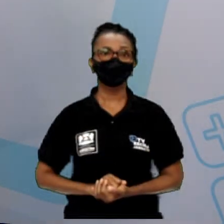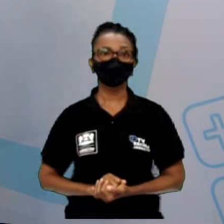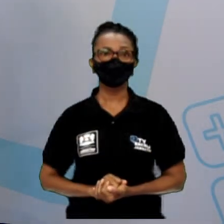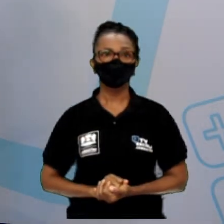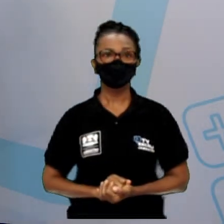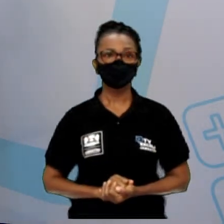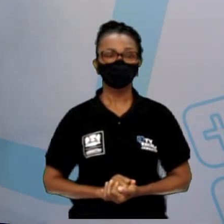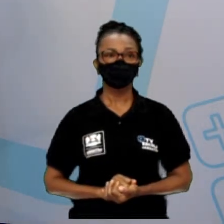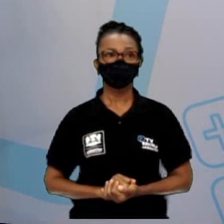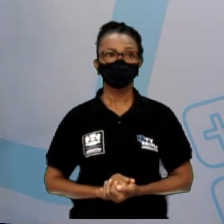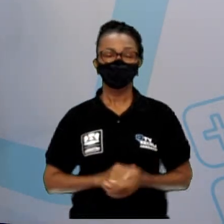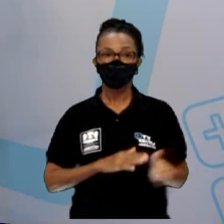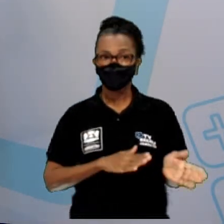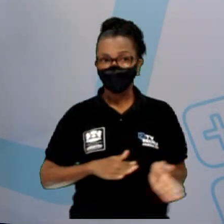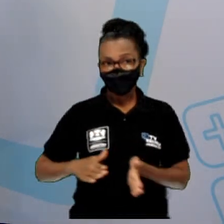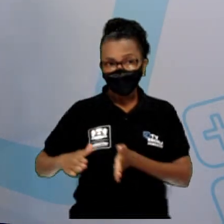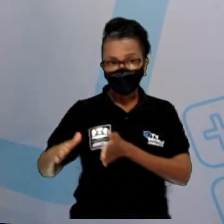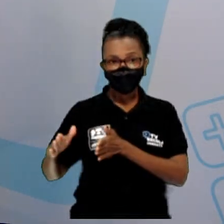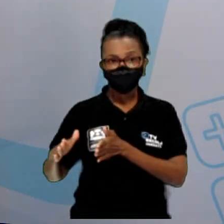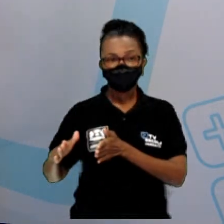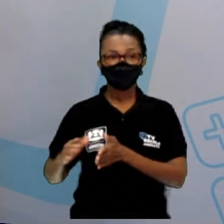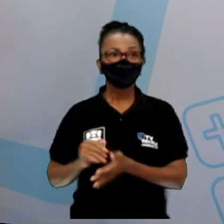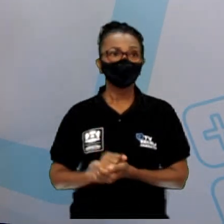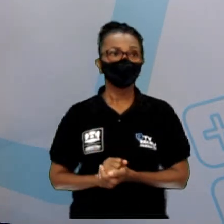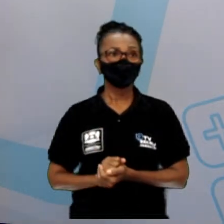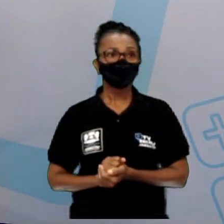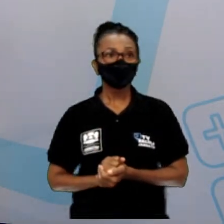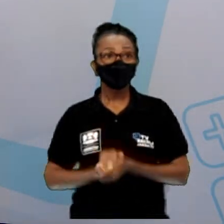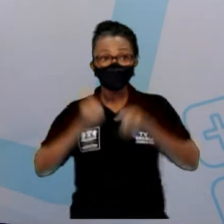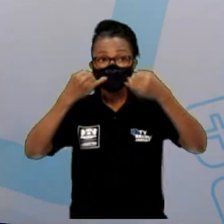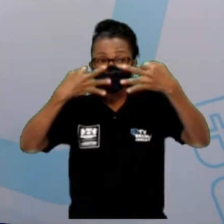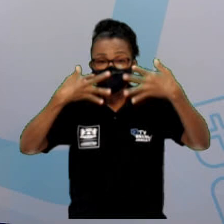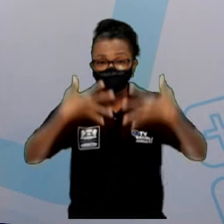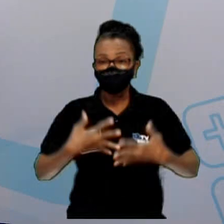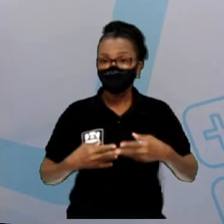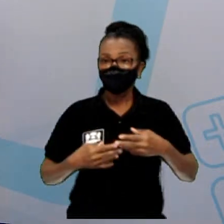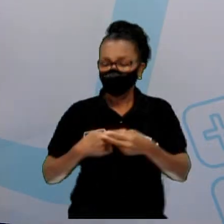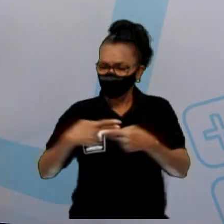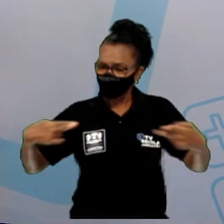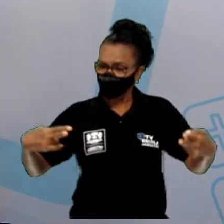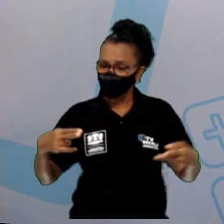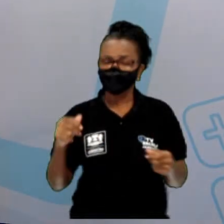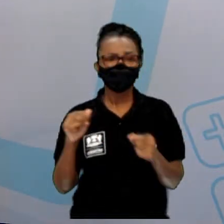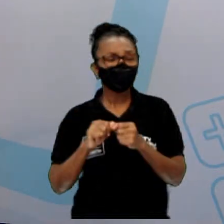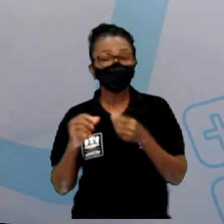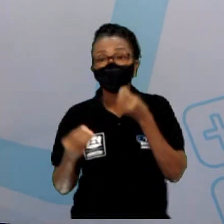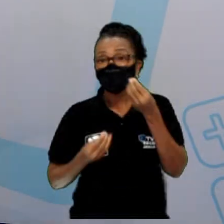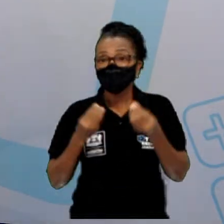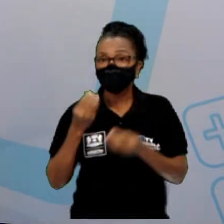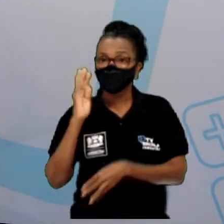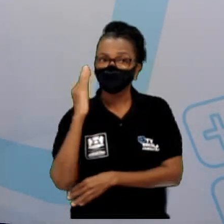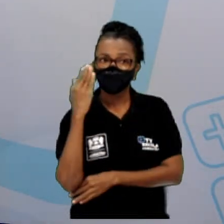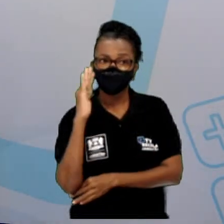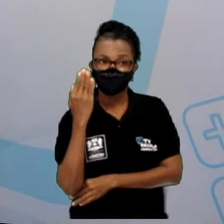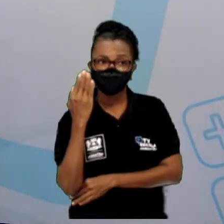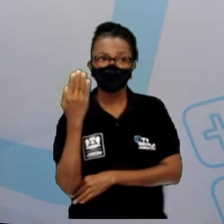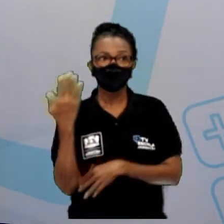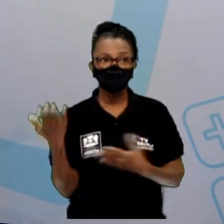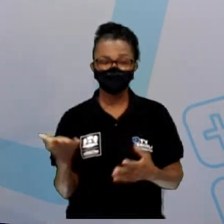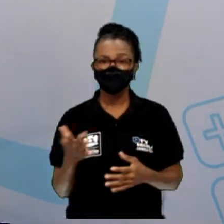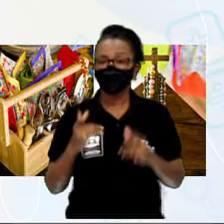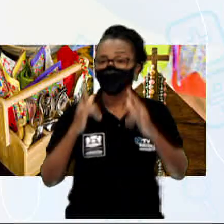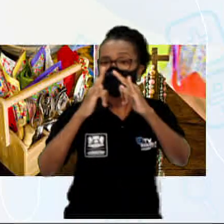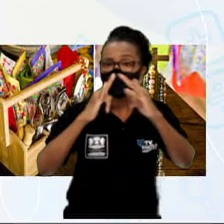lá. Vamos falar um pouquinho de objetos feitos de madeira. Olha, a barraquinha aqui é